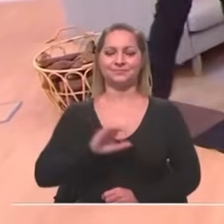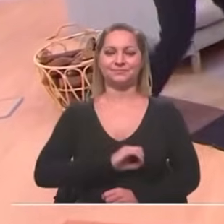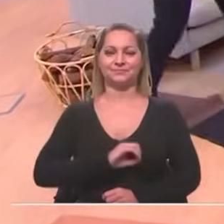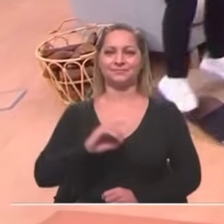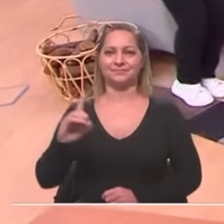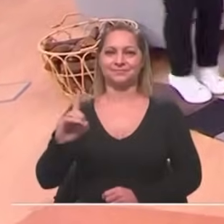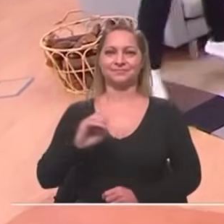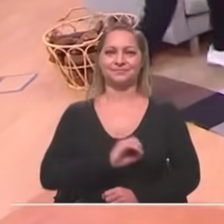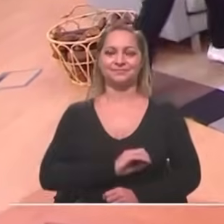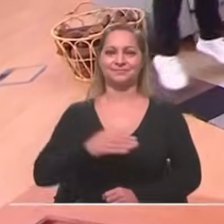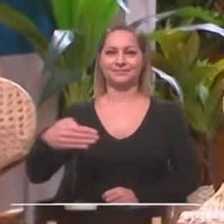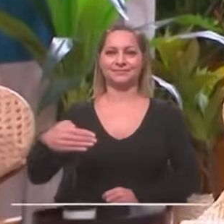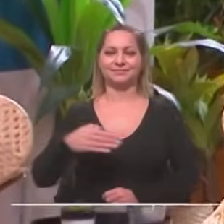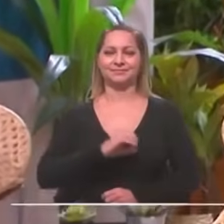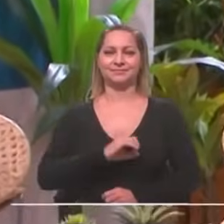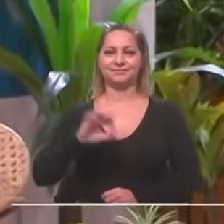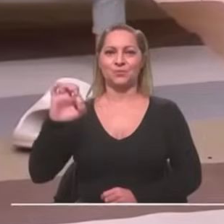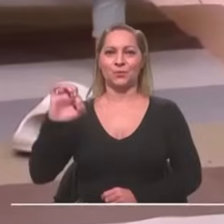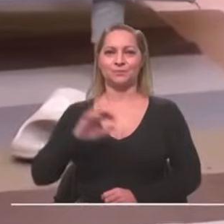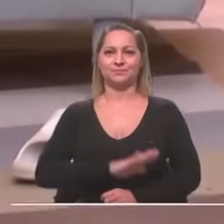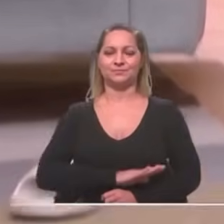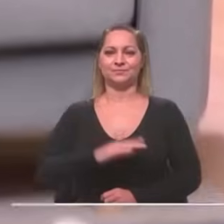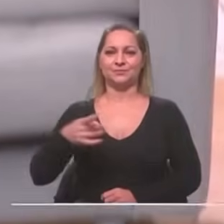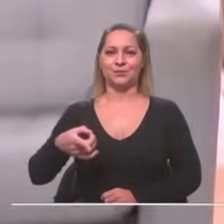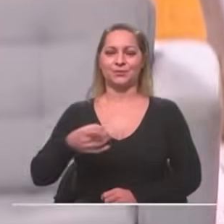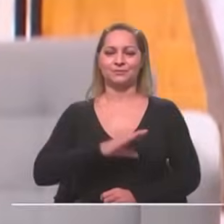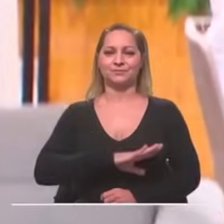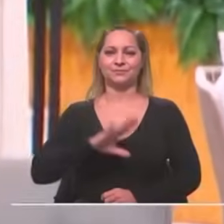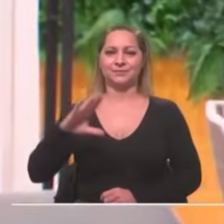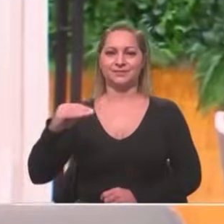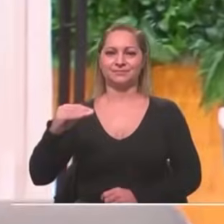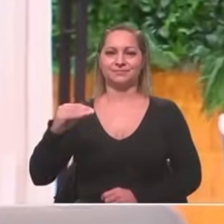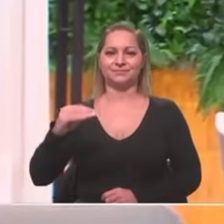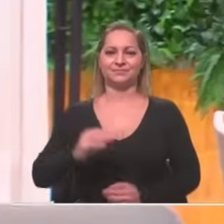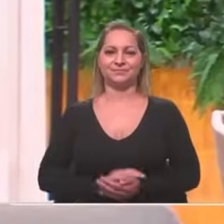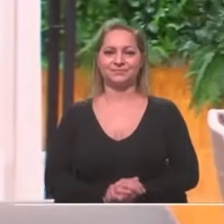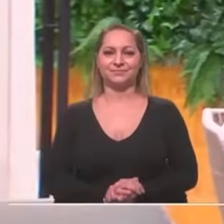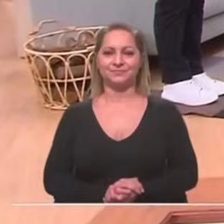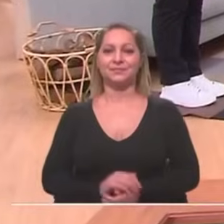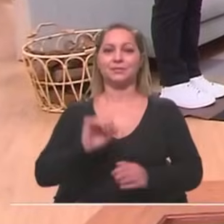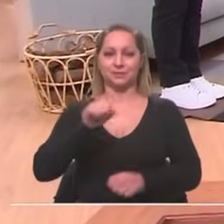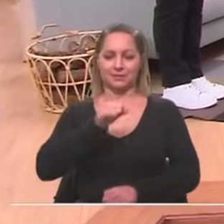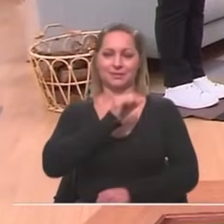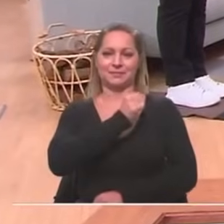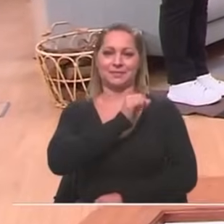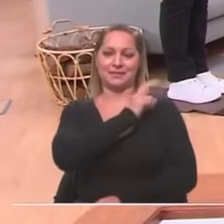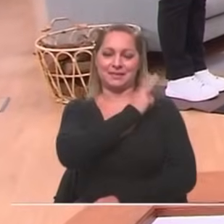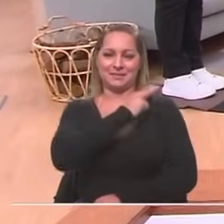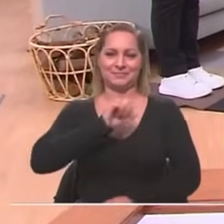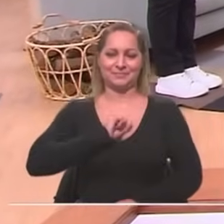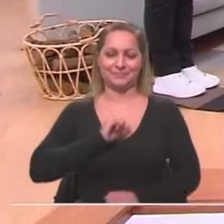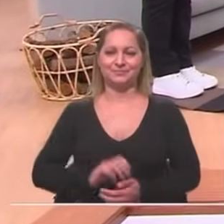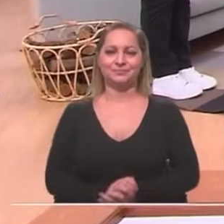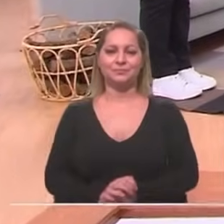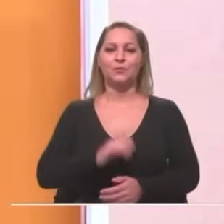Cinco! Seis! Sete! Oito! Nove! Dez! Sim, meu capitão! Podem continuar